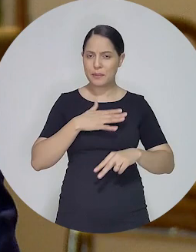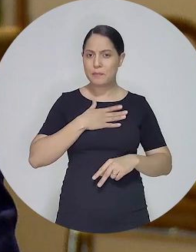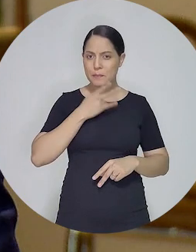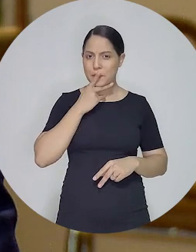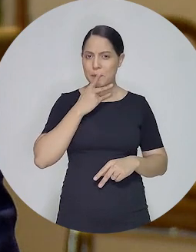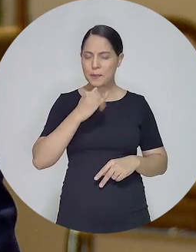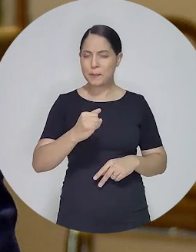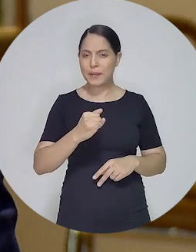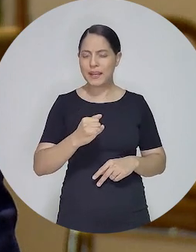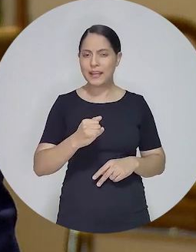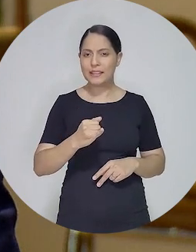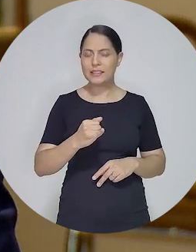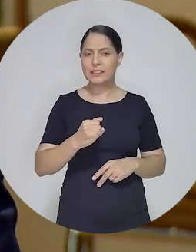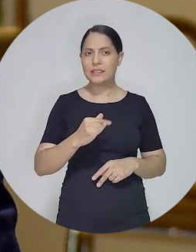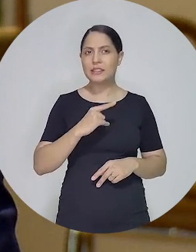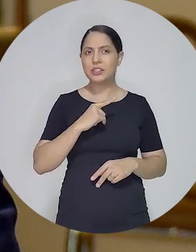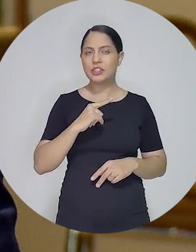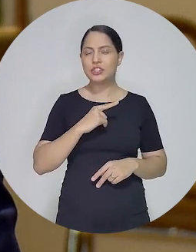meu pai,